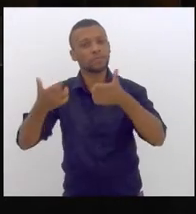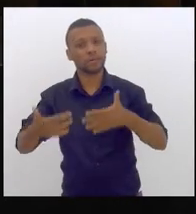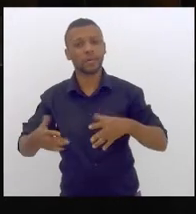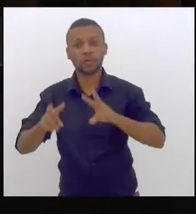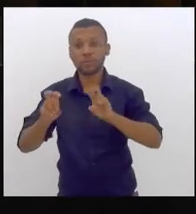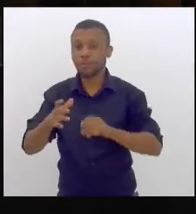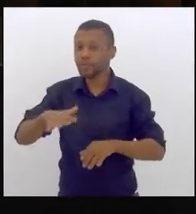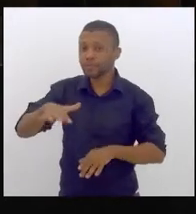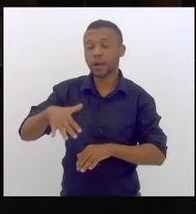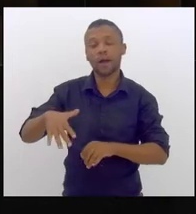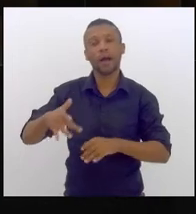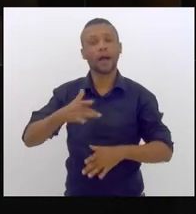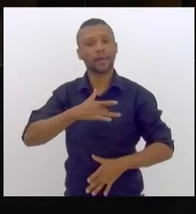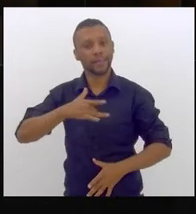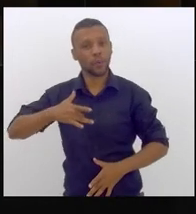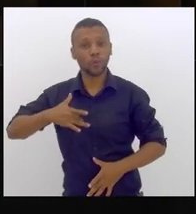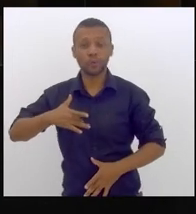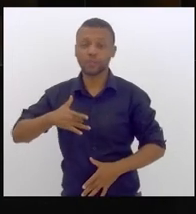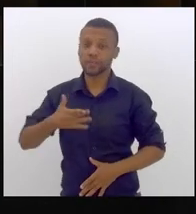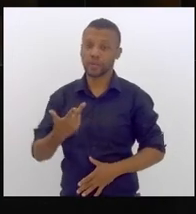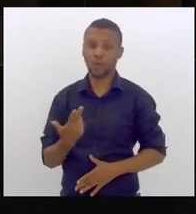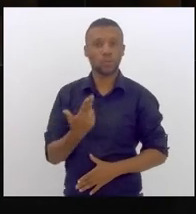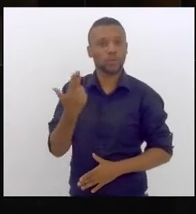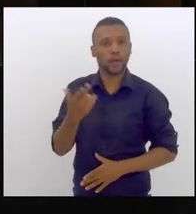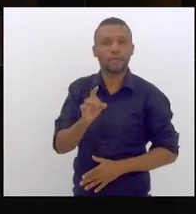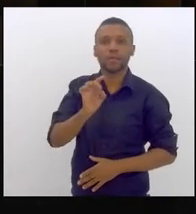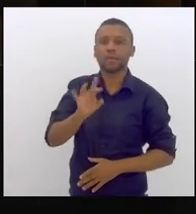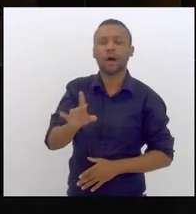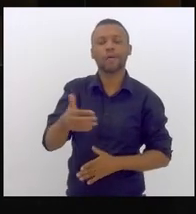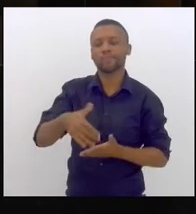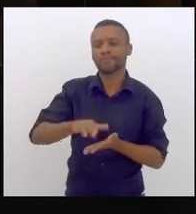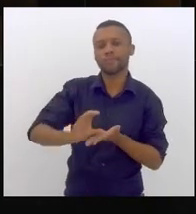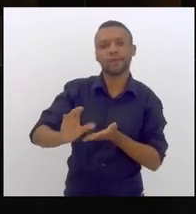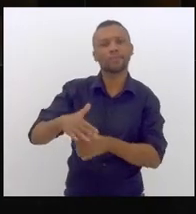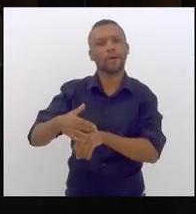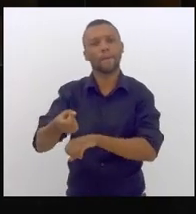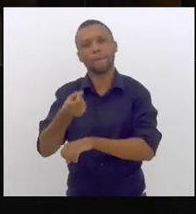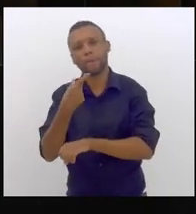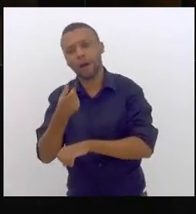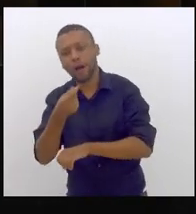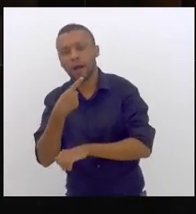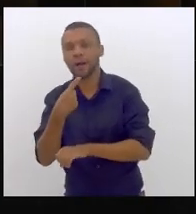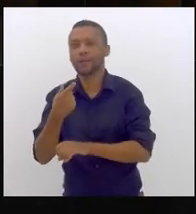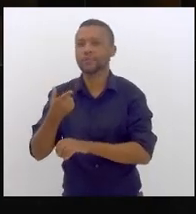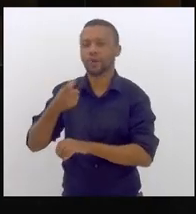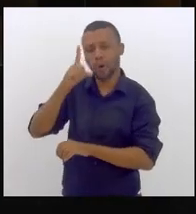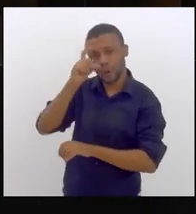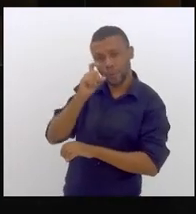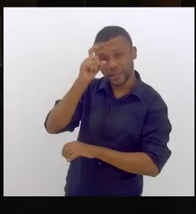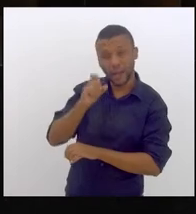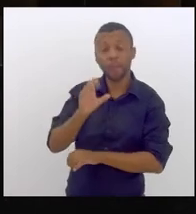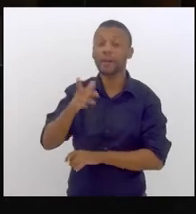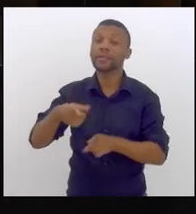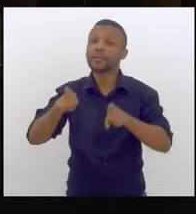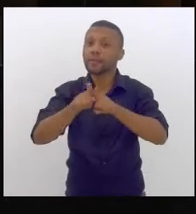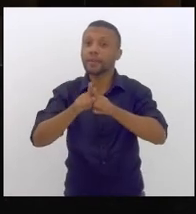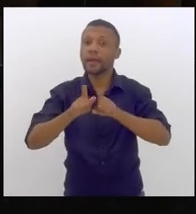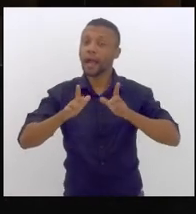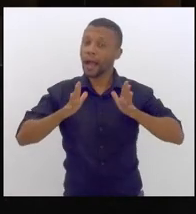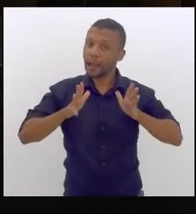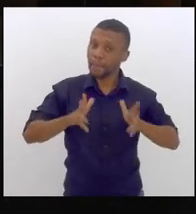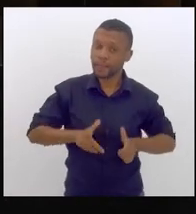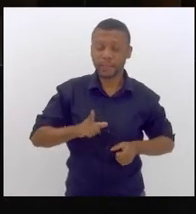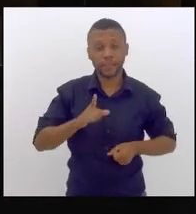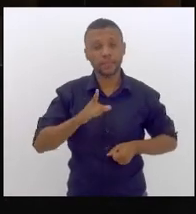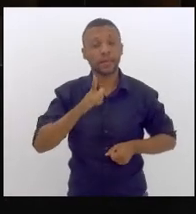só a medicalização, só o hospital, mas passa também pelo saneamento básico, que a cada real investido